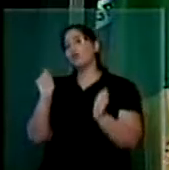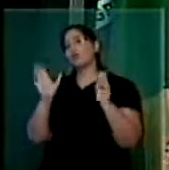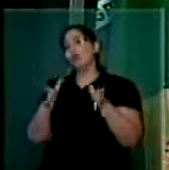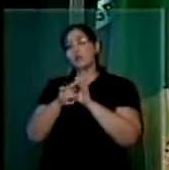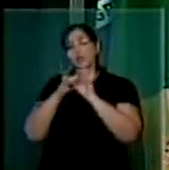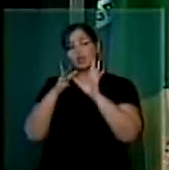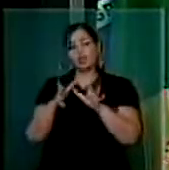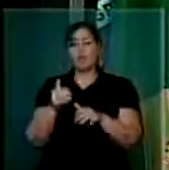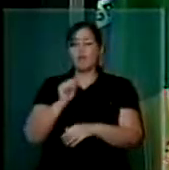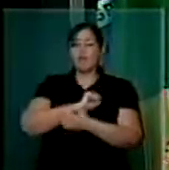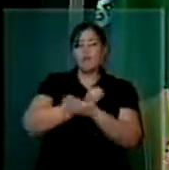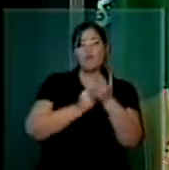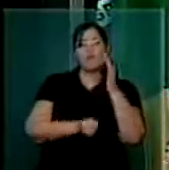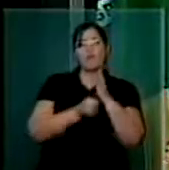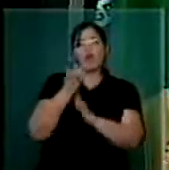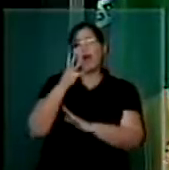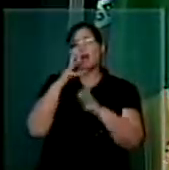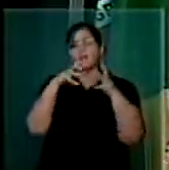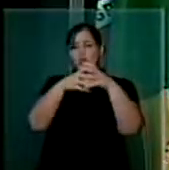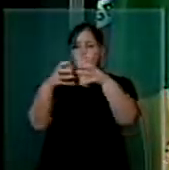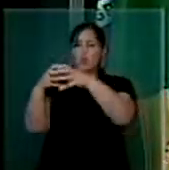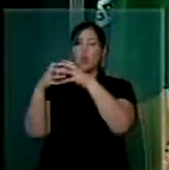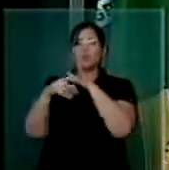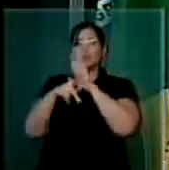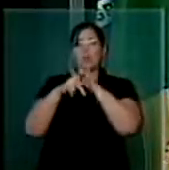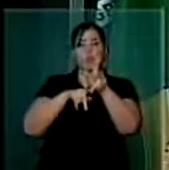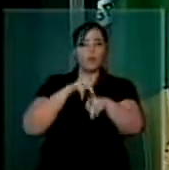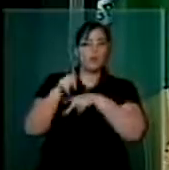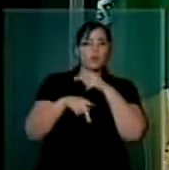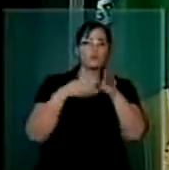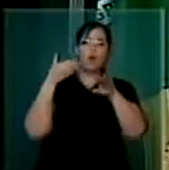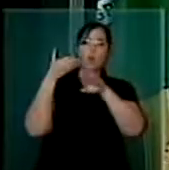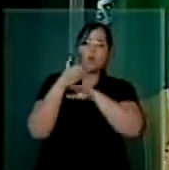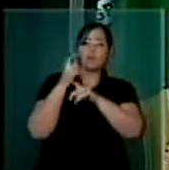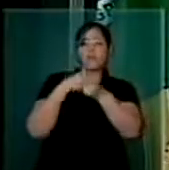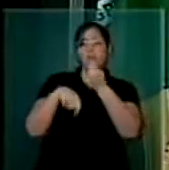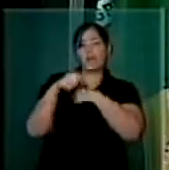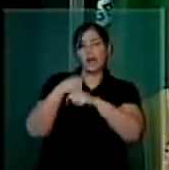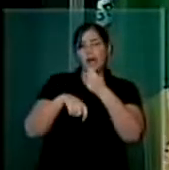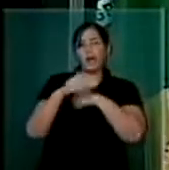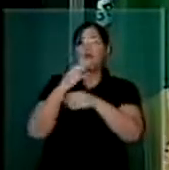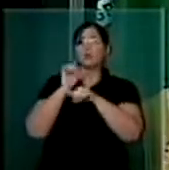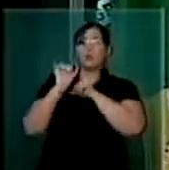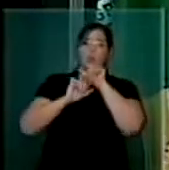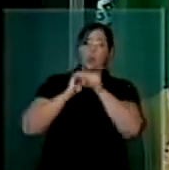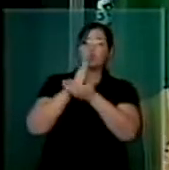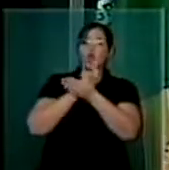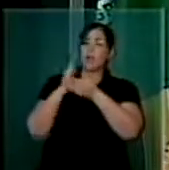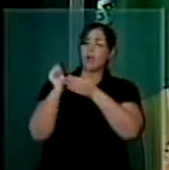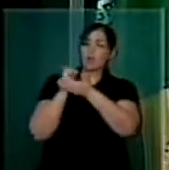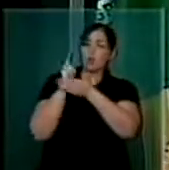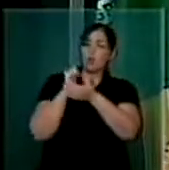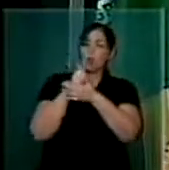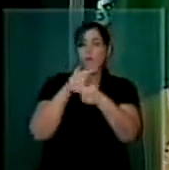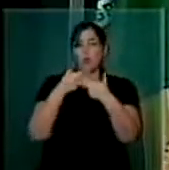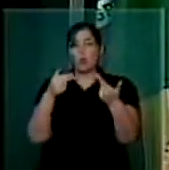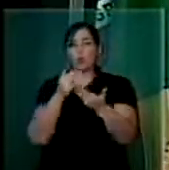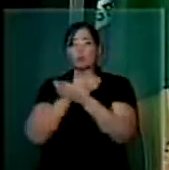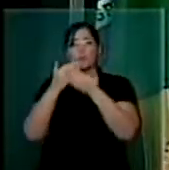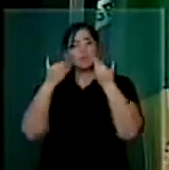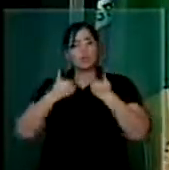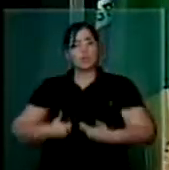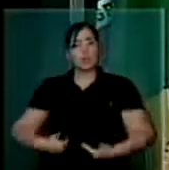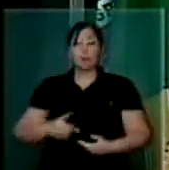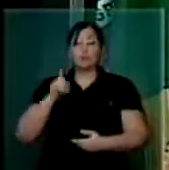que vários estratos da população entrassem no mercado, passassem a consumir, passassem a ter